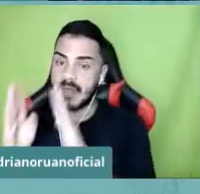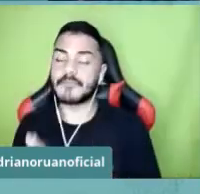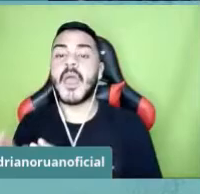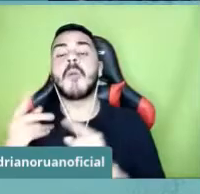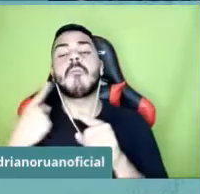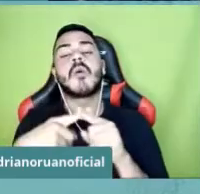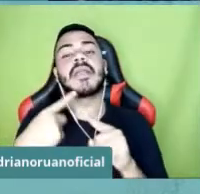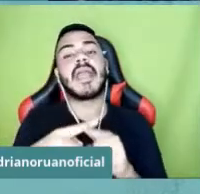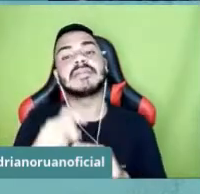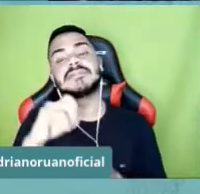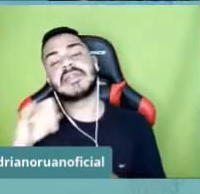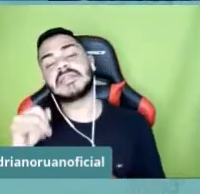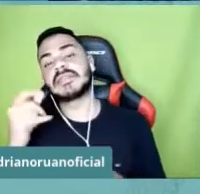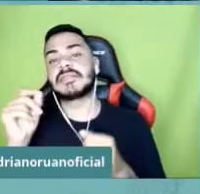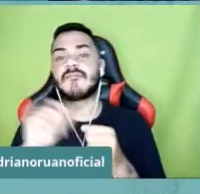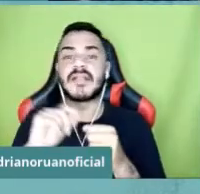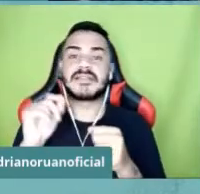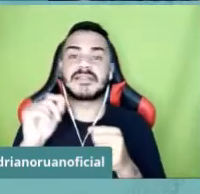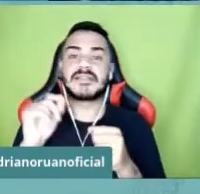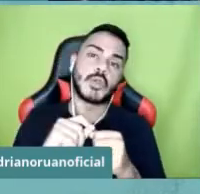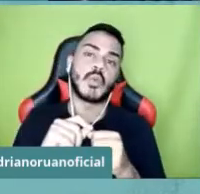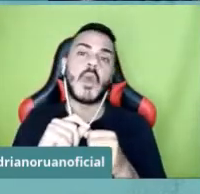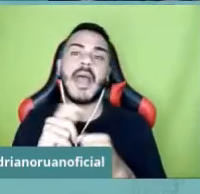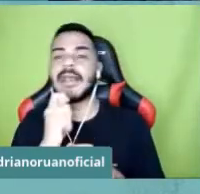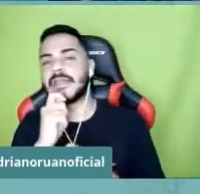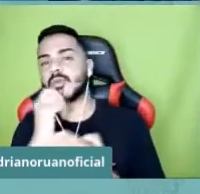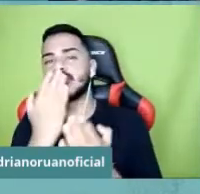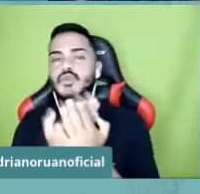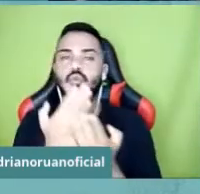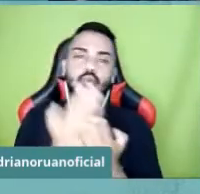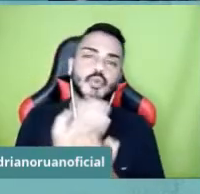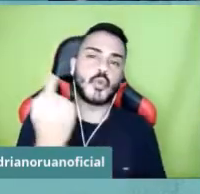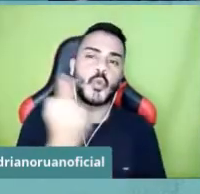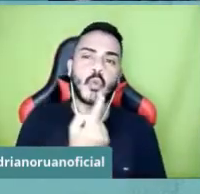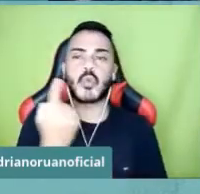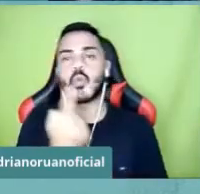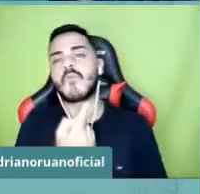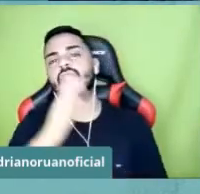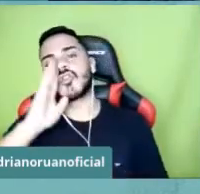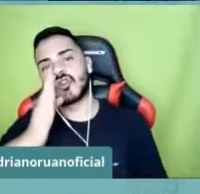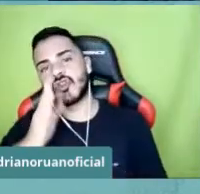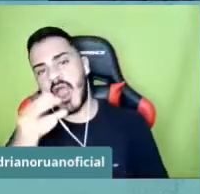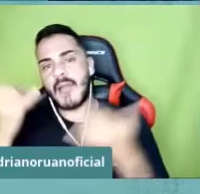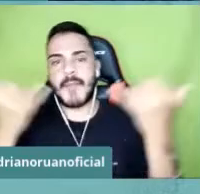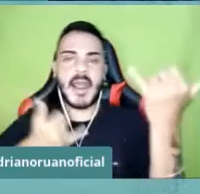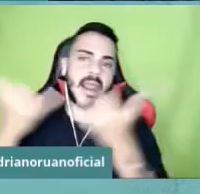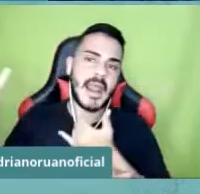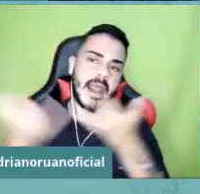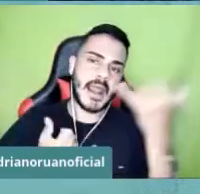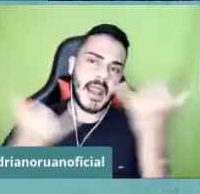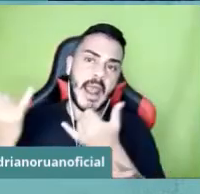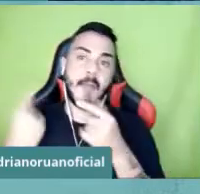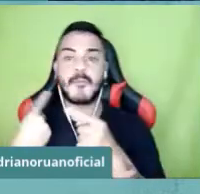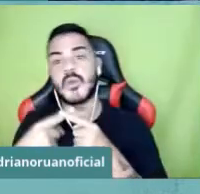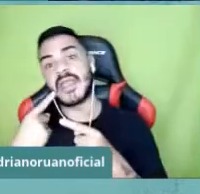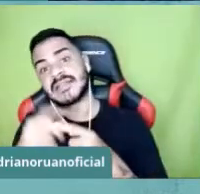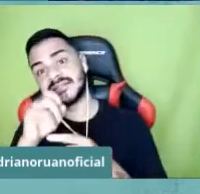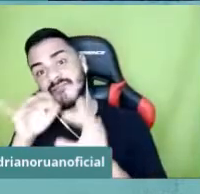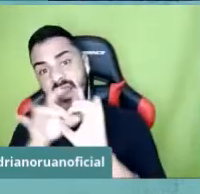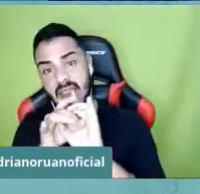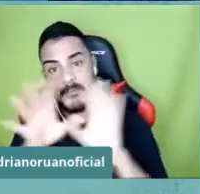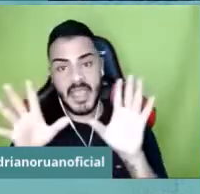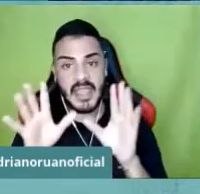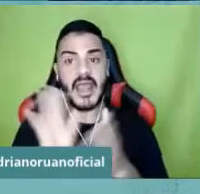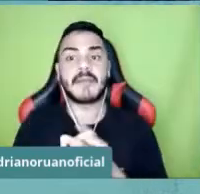está ali no estudo ainda de fase 1, você já manda toda a documentação, porque caso ela seja liberada, você